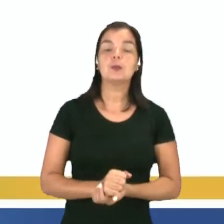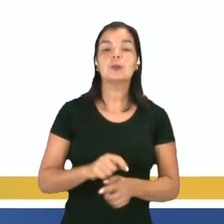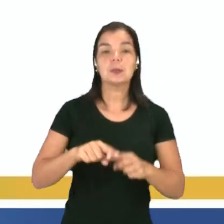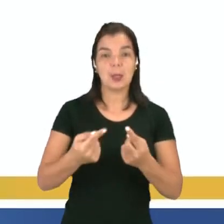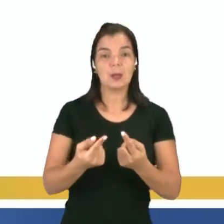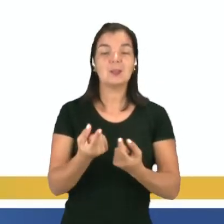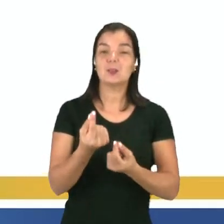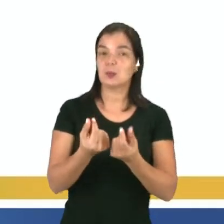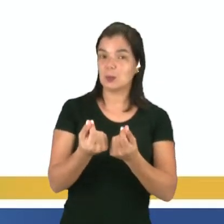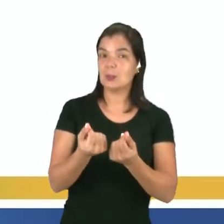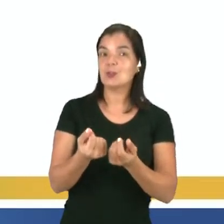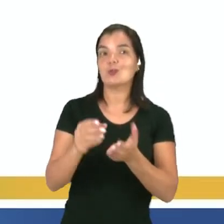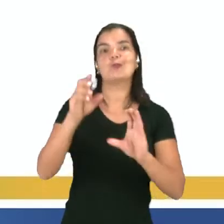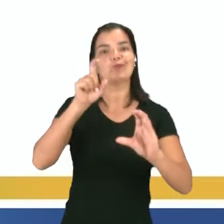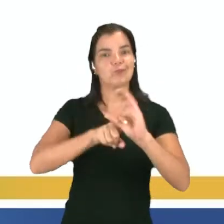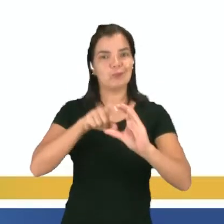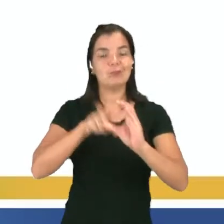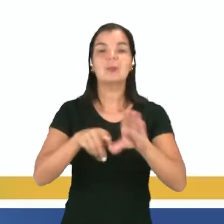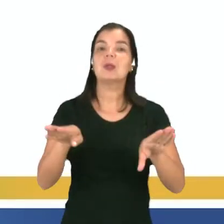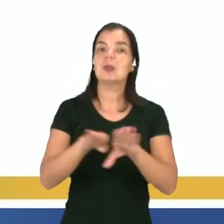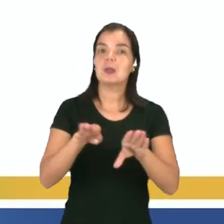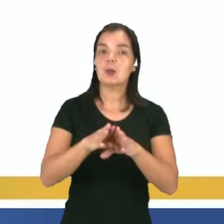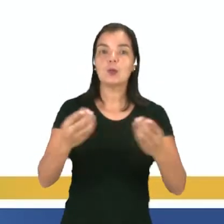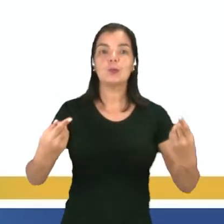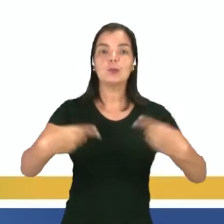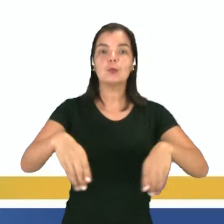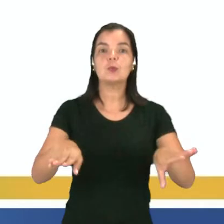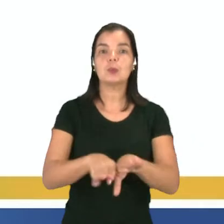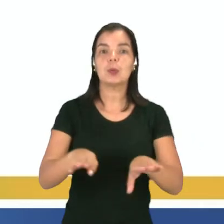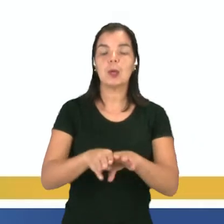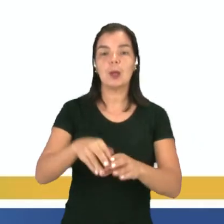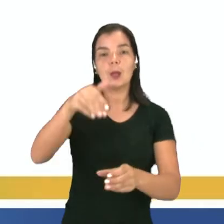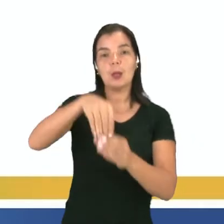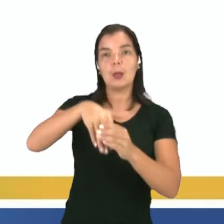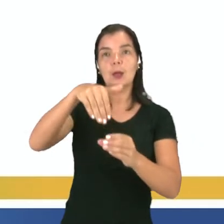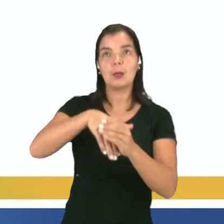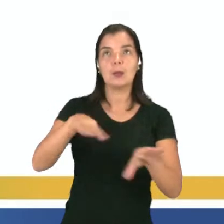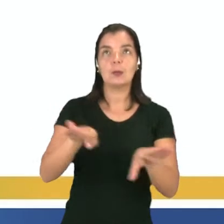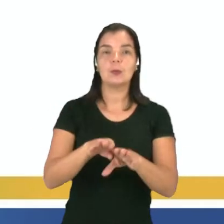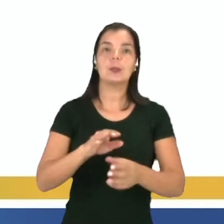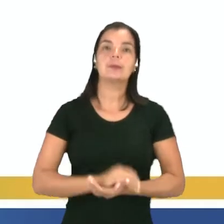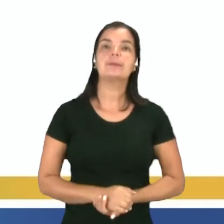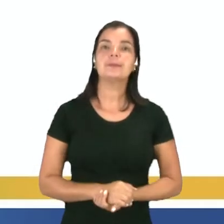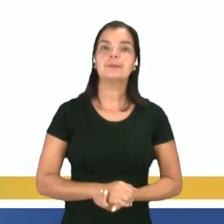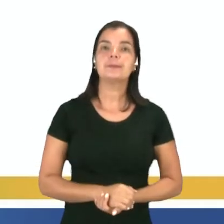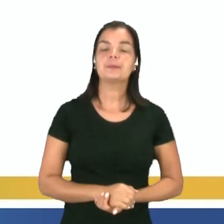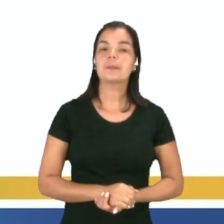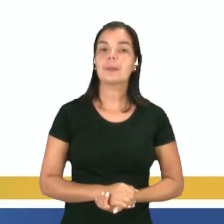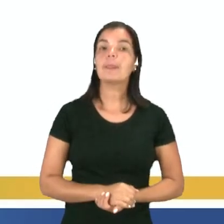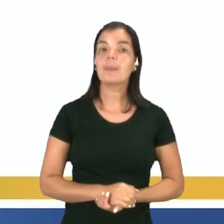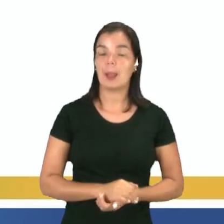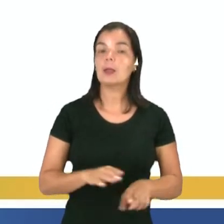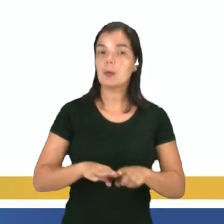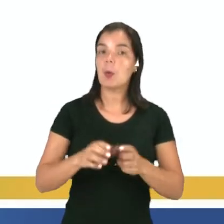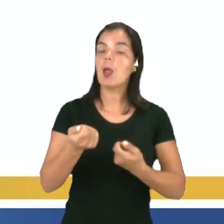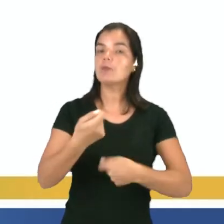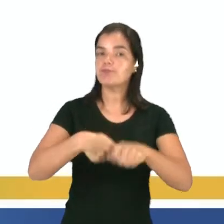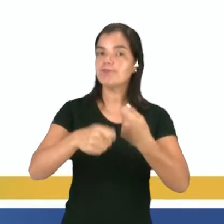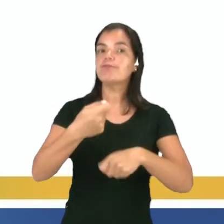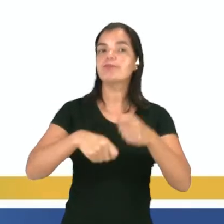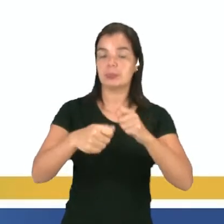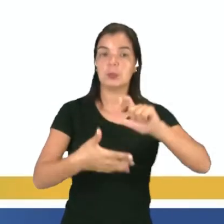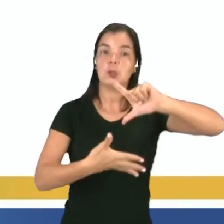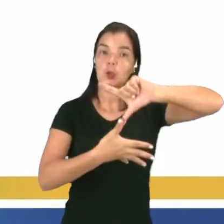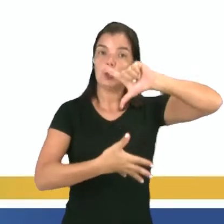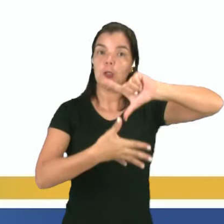agentes financiadores de dívida e disputa eleitoral. A atividade econômica na América